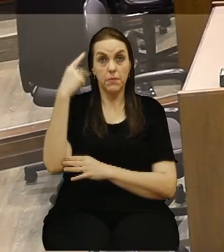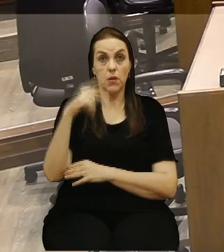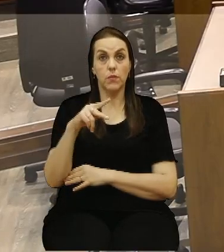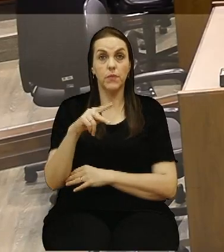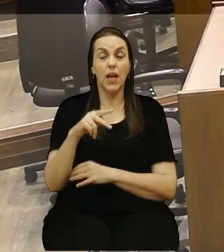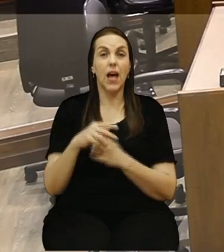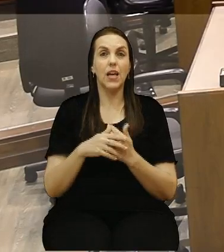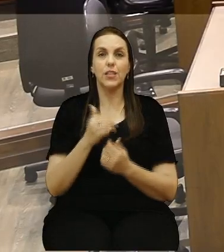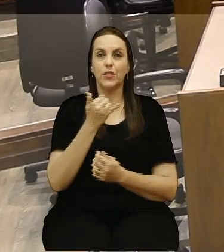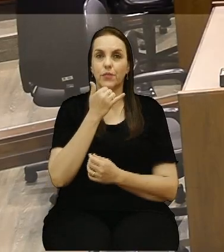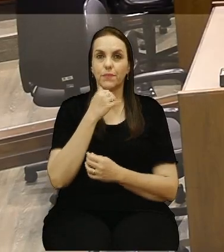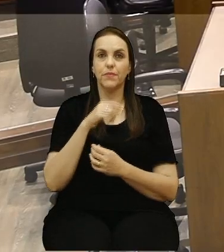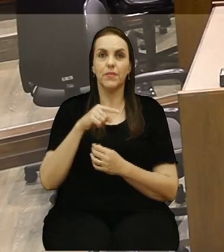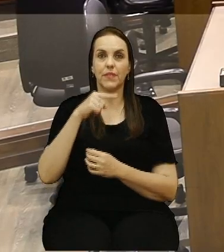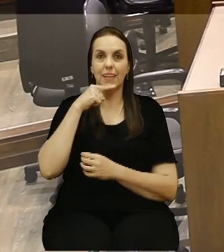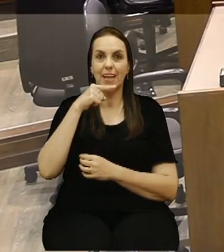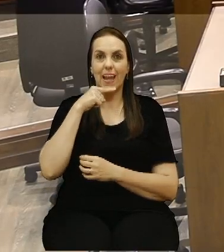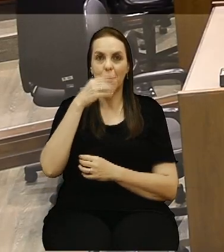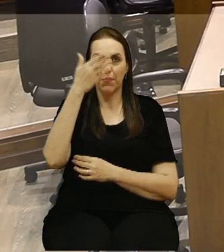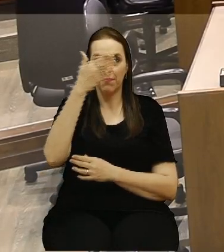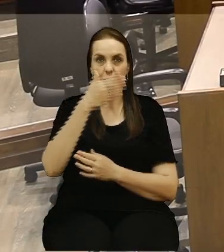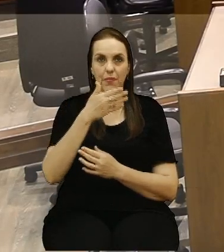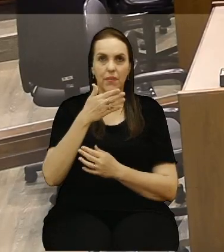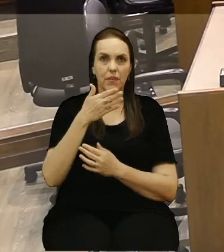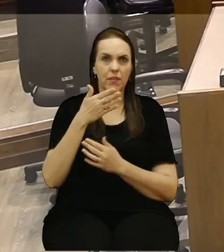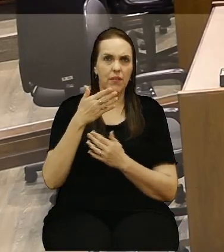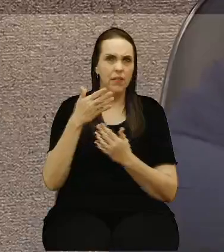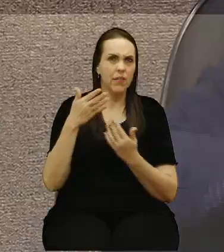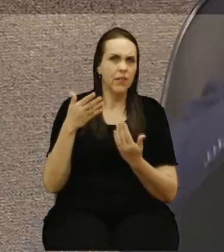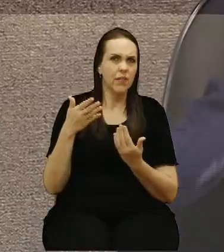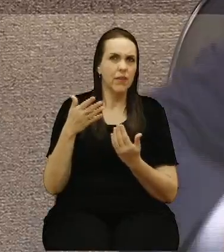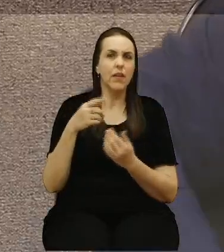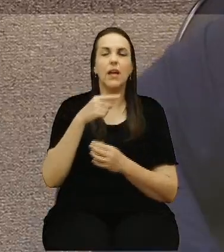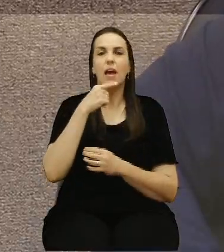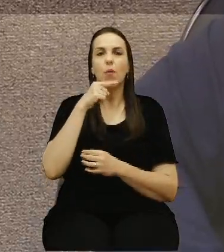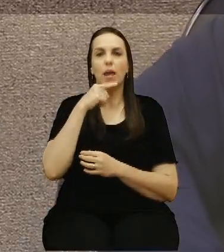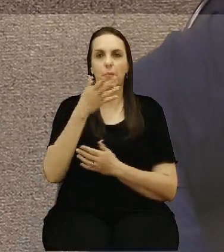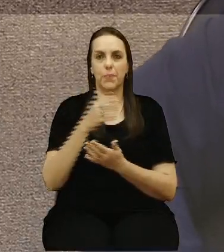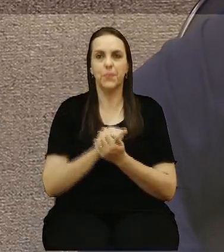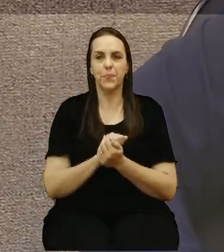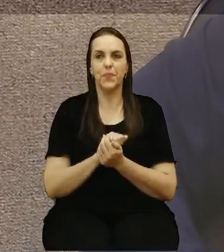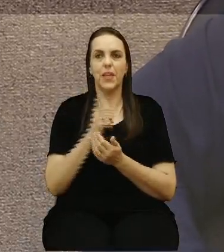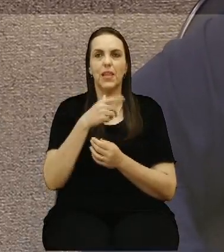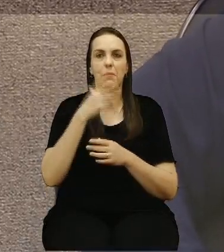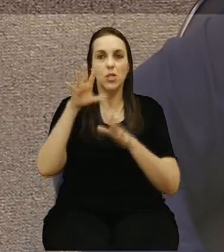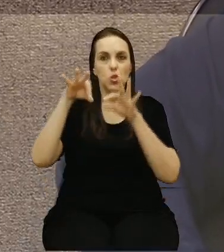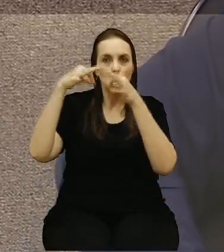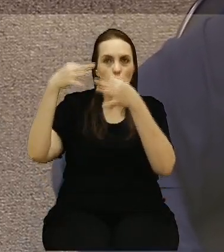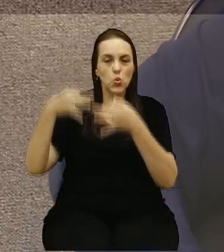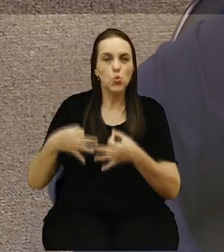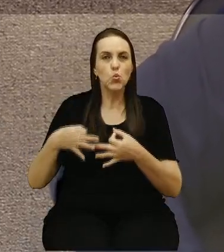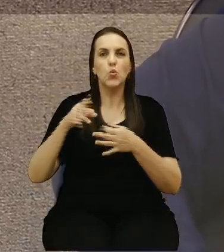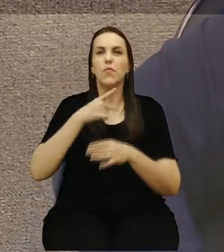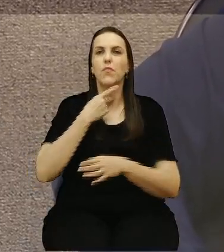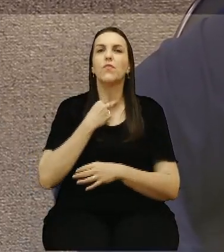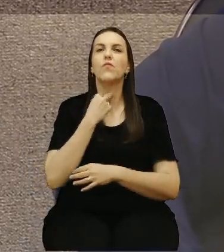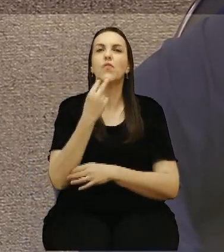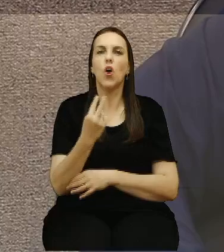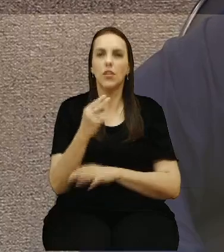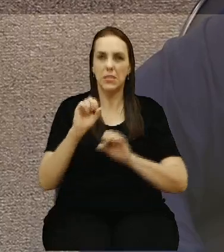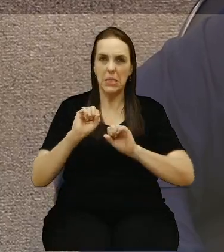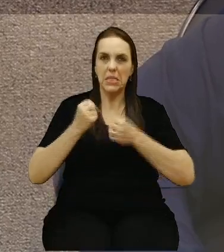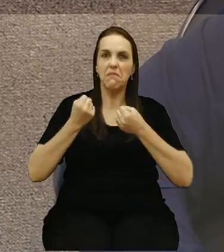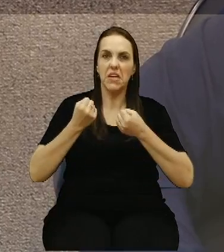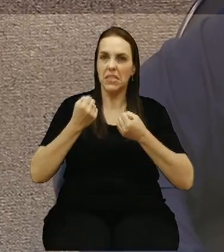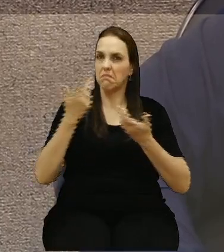mandato, lhe colocou nesta Câmara, está aqui disso. Por isso, então, nada mais nobre e justo do que a senhora usar a sua voz justamente para defender aqueles que não